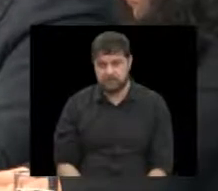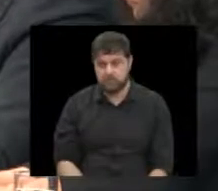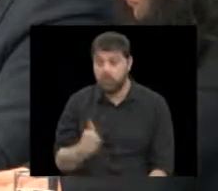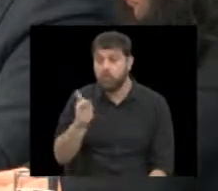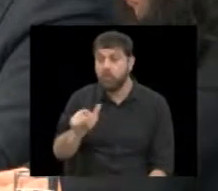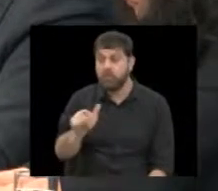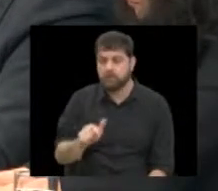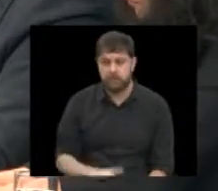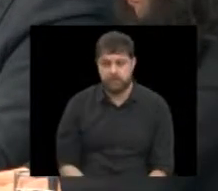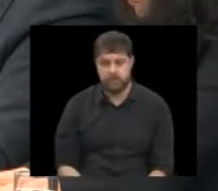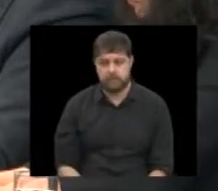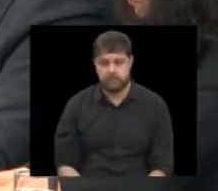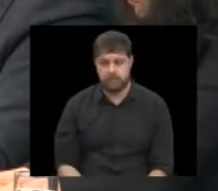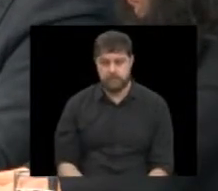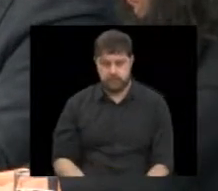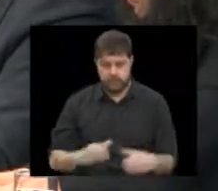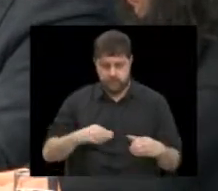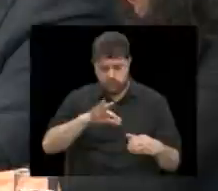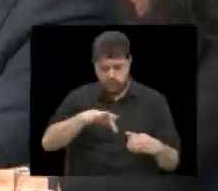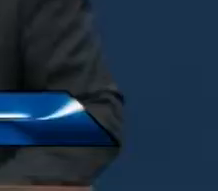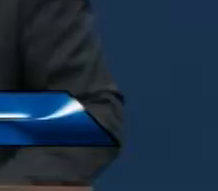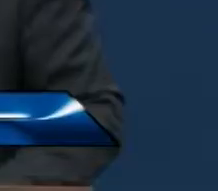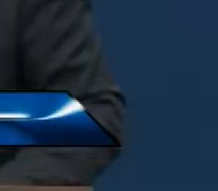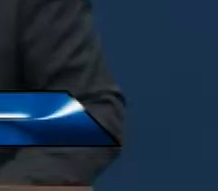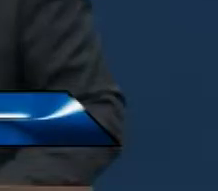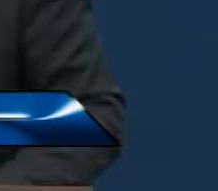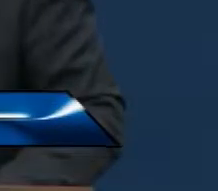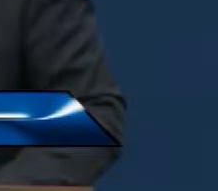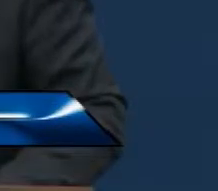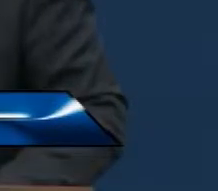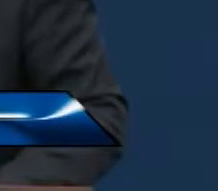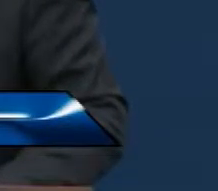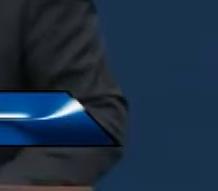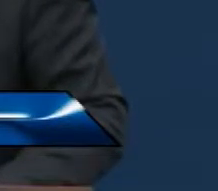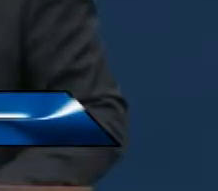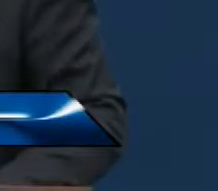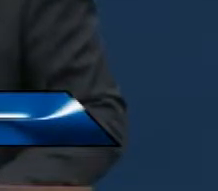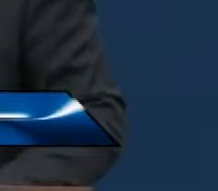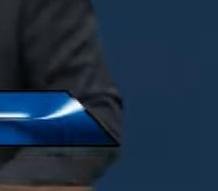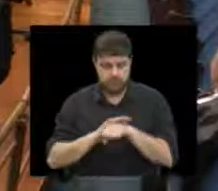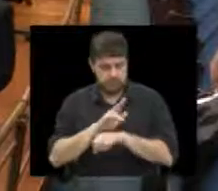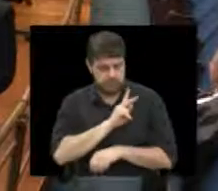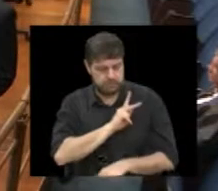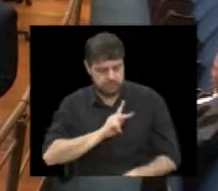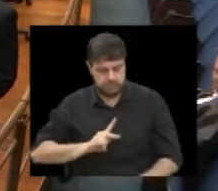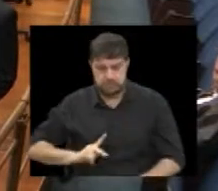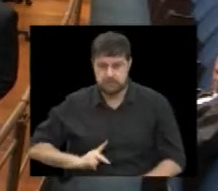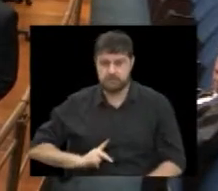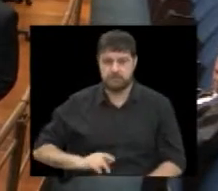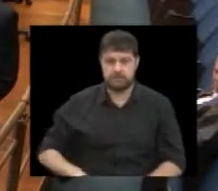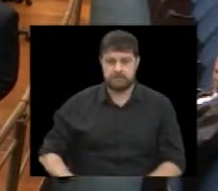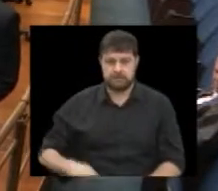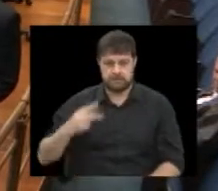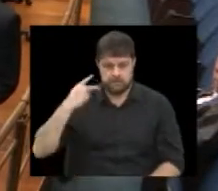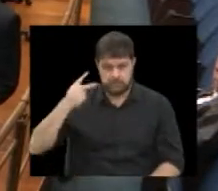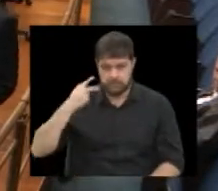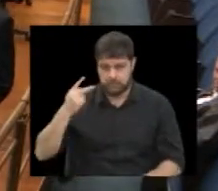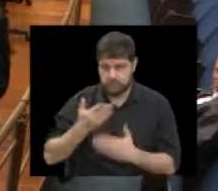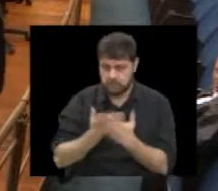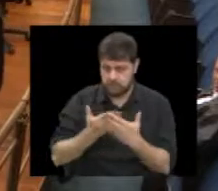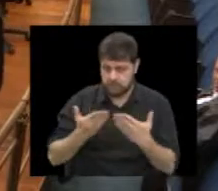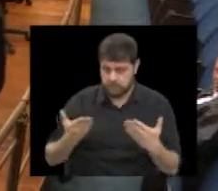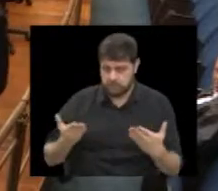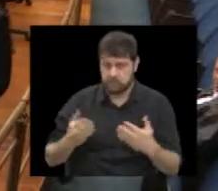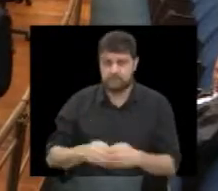A formação da Comissão Especial de Estudos do Idoso, proposta pelo vereador Rubens Gás, do PSC, foi definida na reunião ordinária